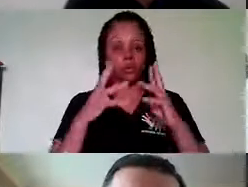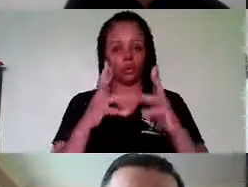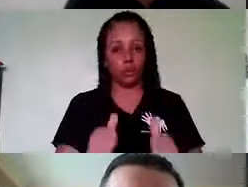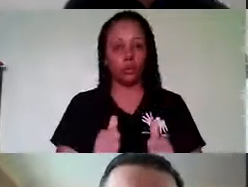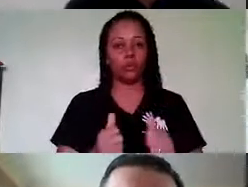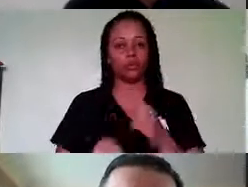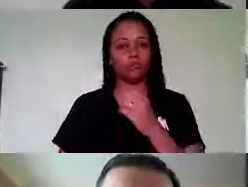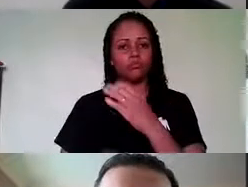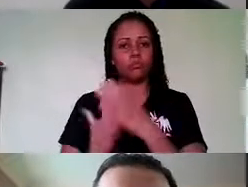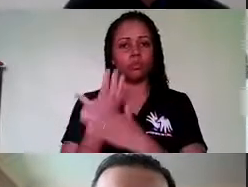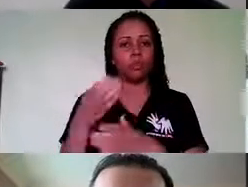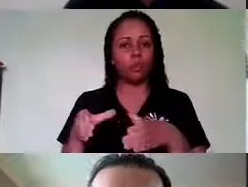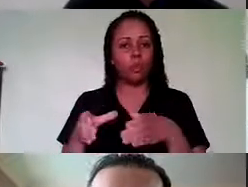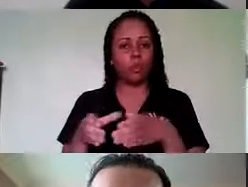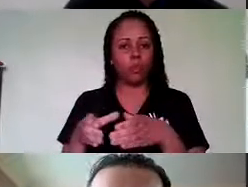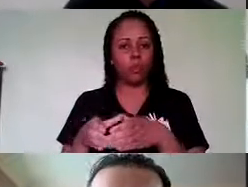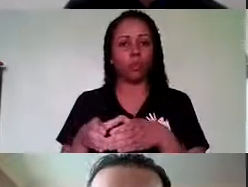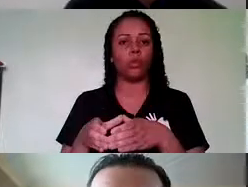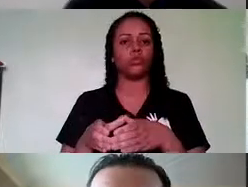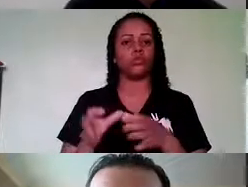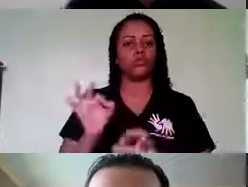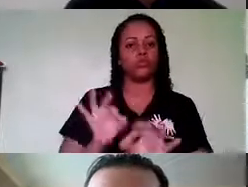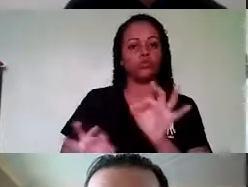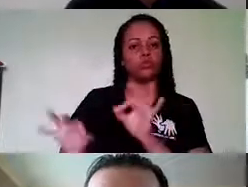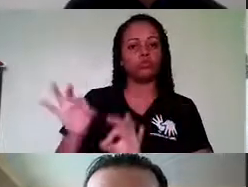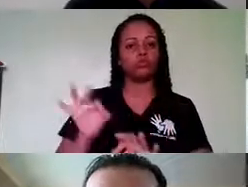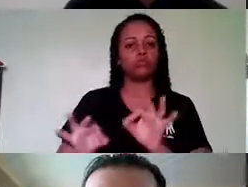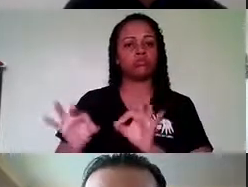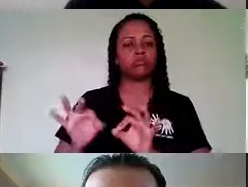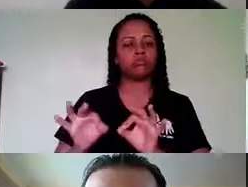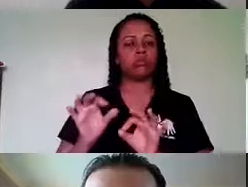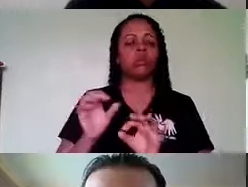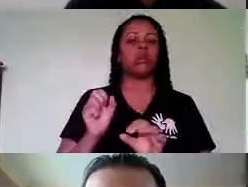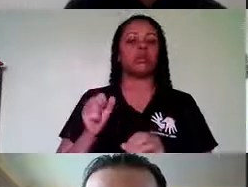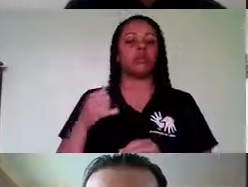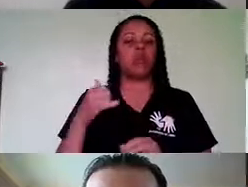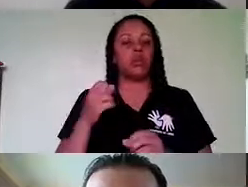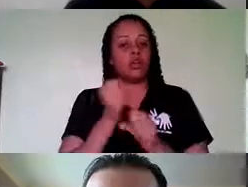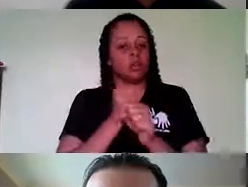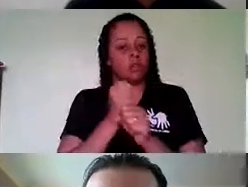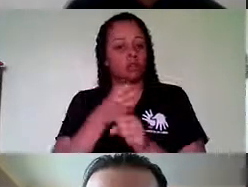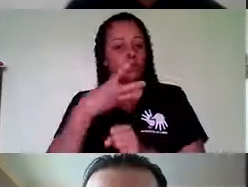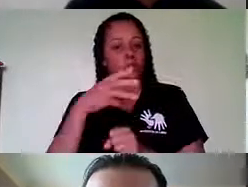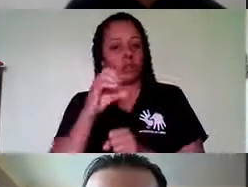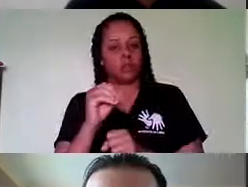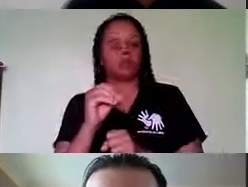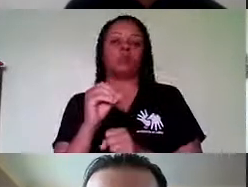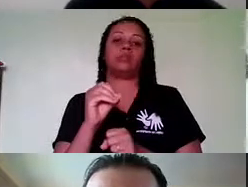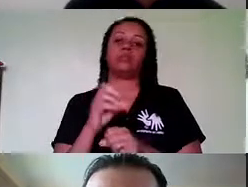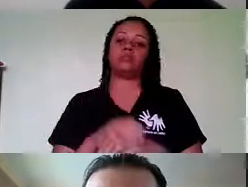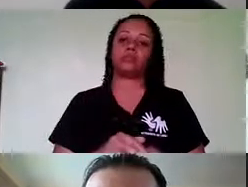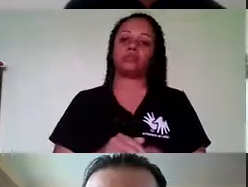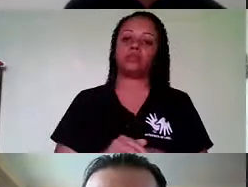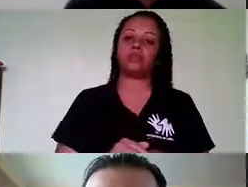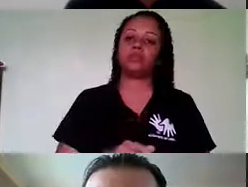tem organizado a celebração dos 30 anos. Esse conjunto de atividades exige uma participação que é sempre